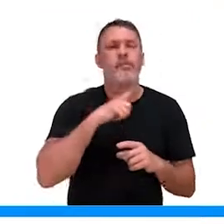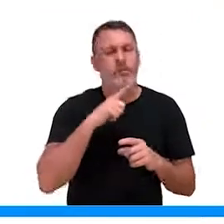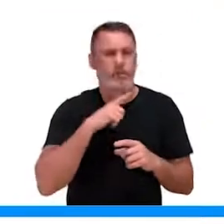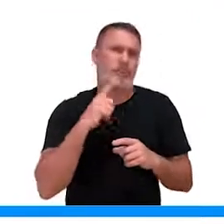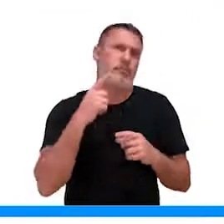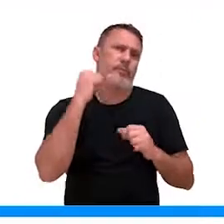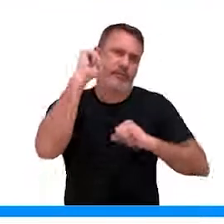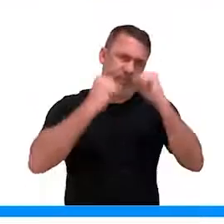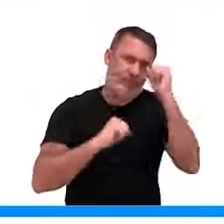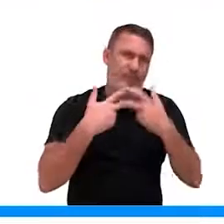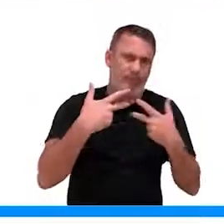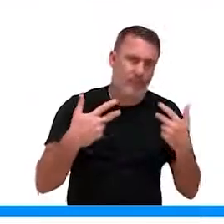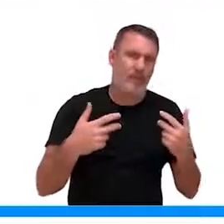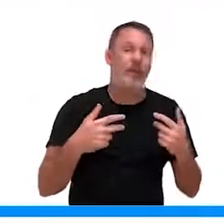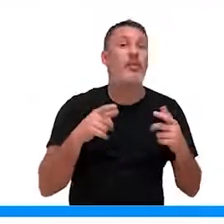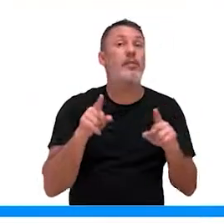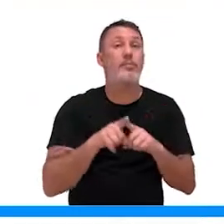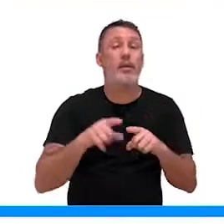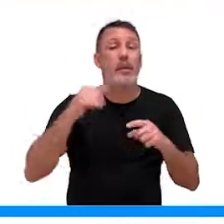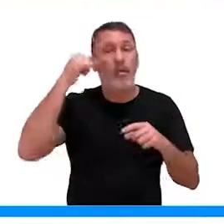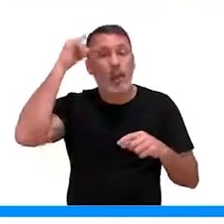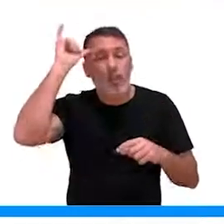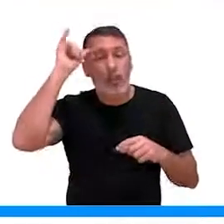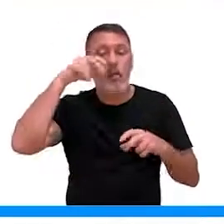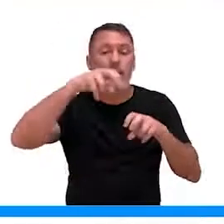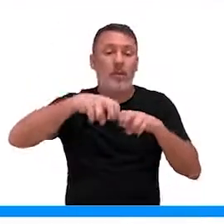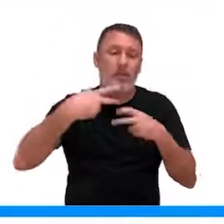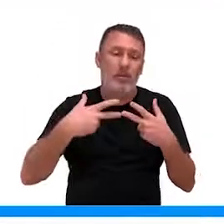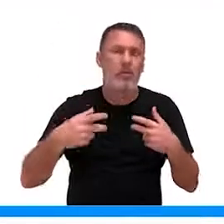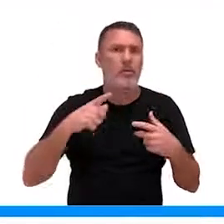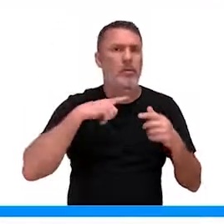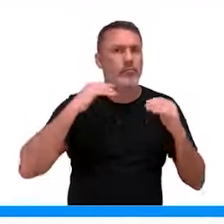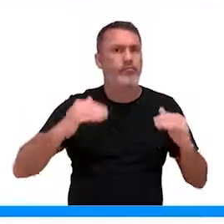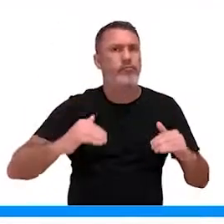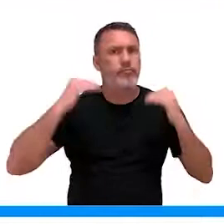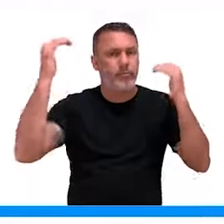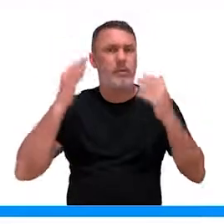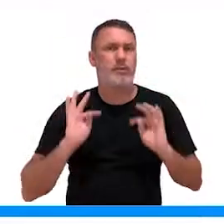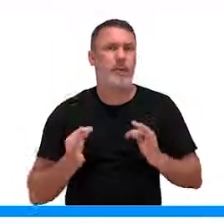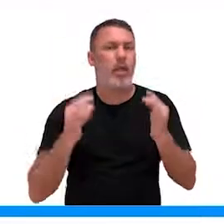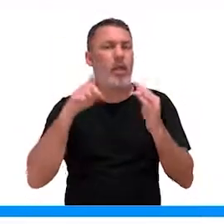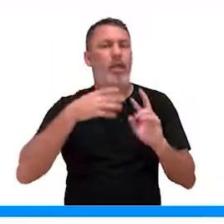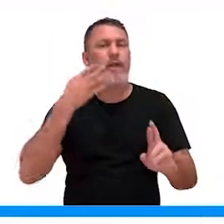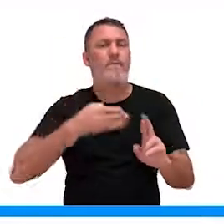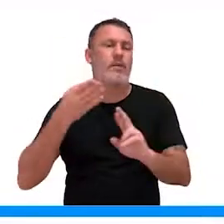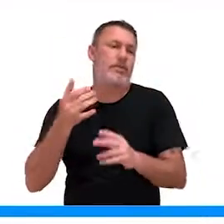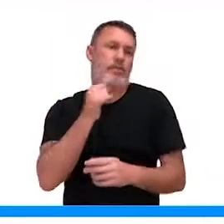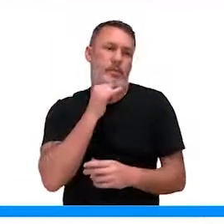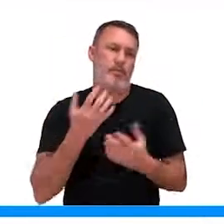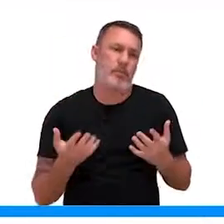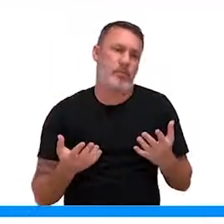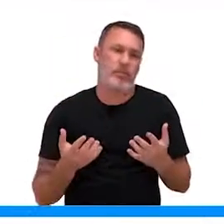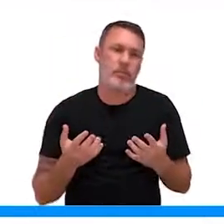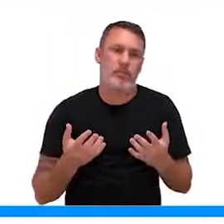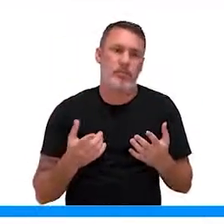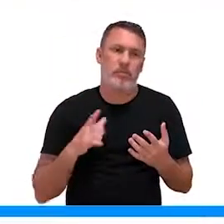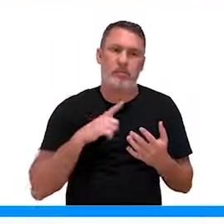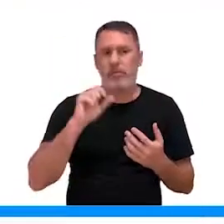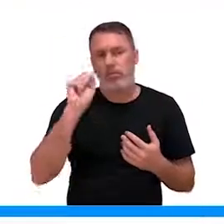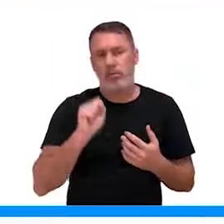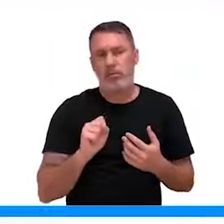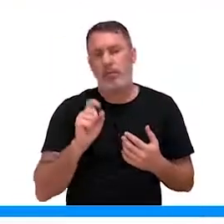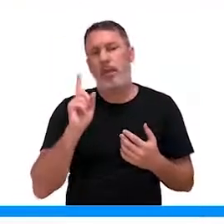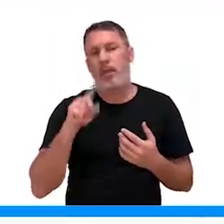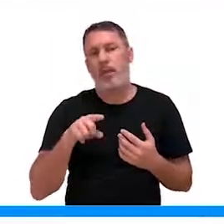destaques industriais e agropecuários de alto nível tecnológico, sendo referência aí, por exemplo,